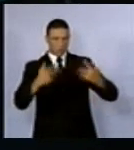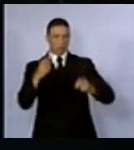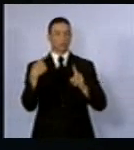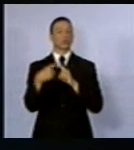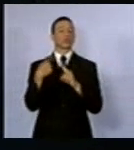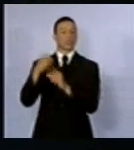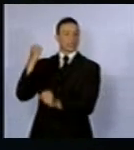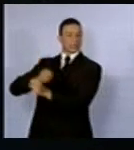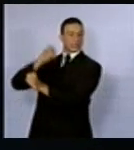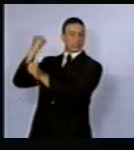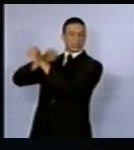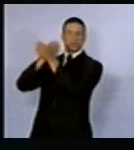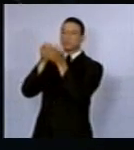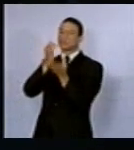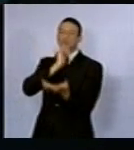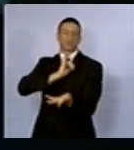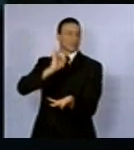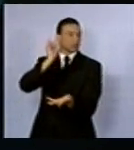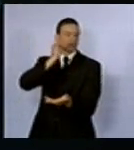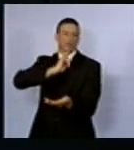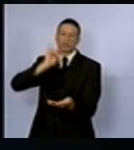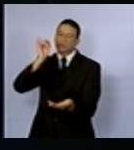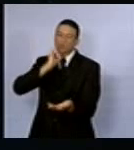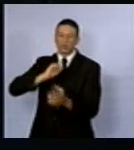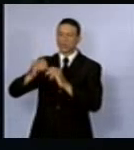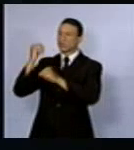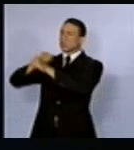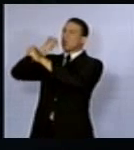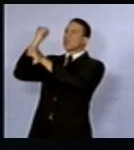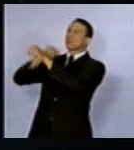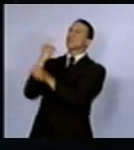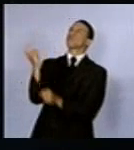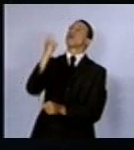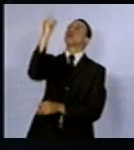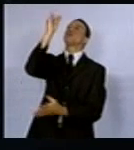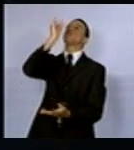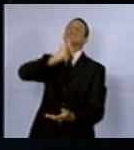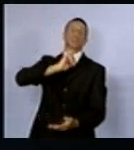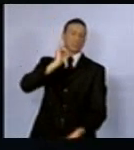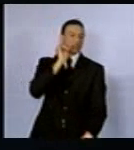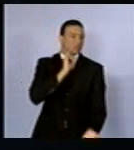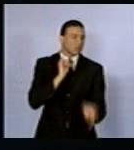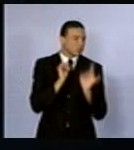estruturas desnecessárias, demasiadamente grandes, desnecessárias,